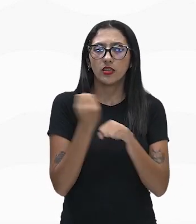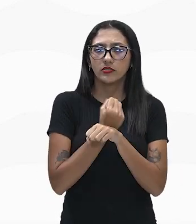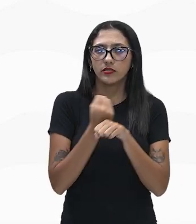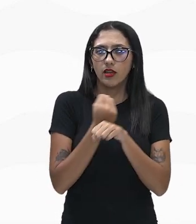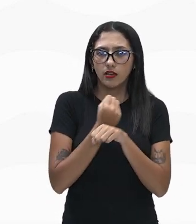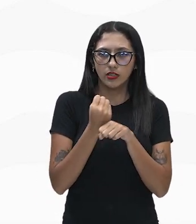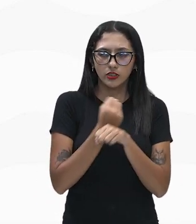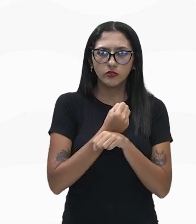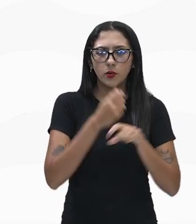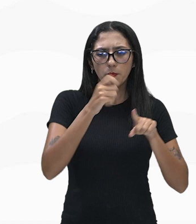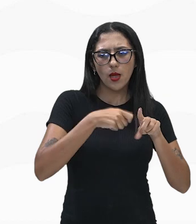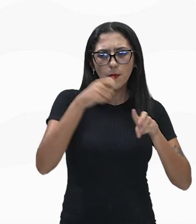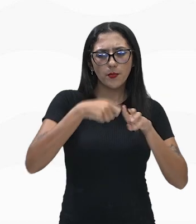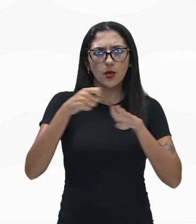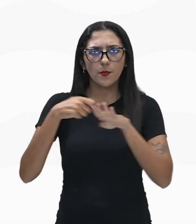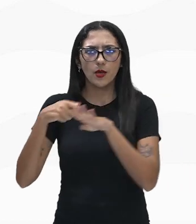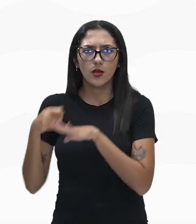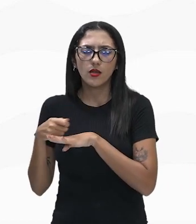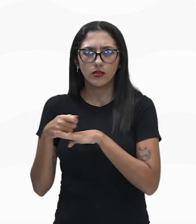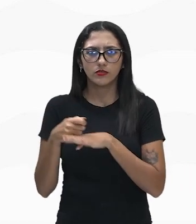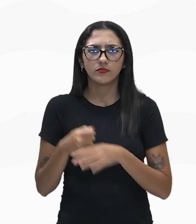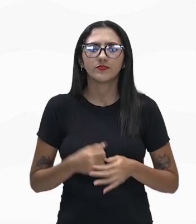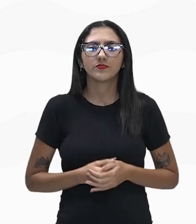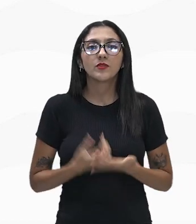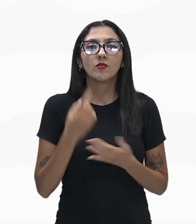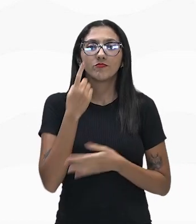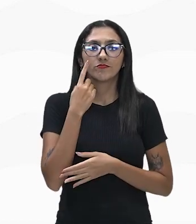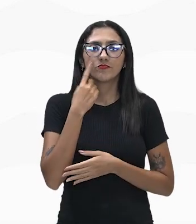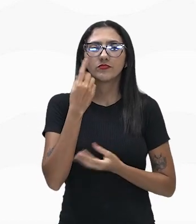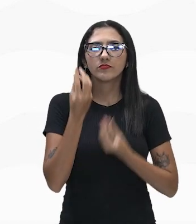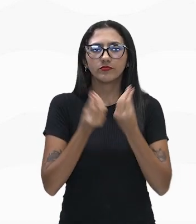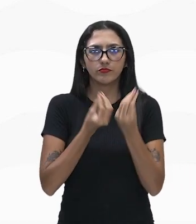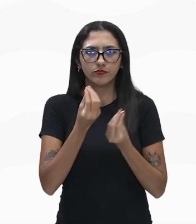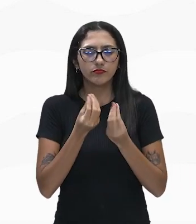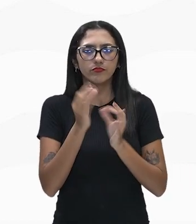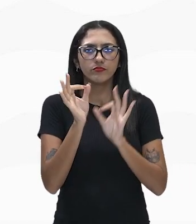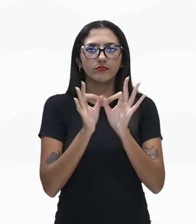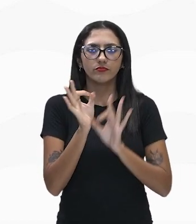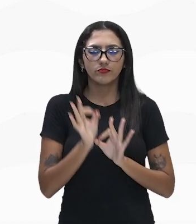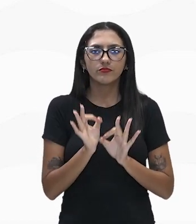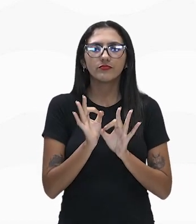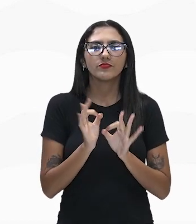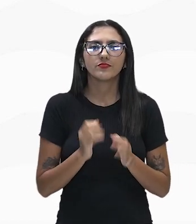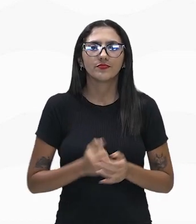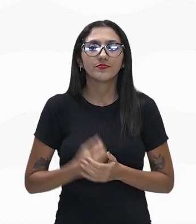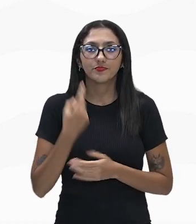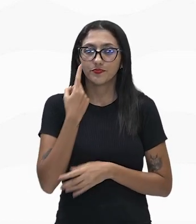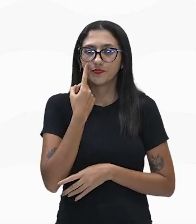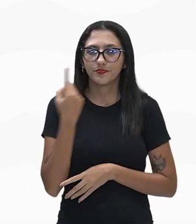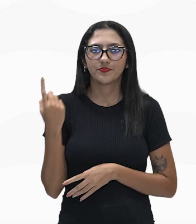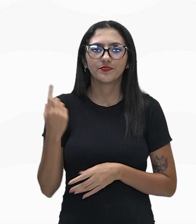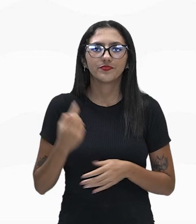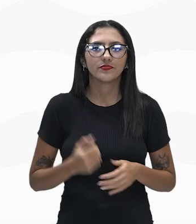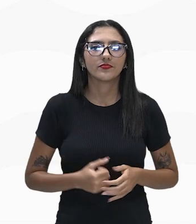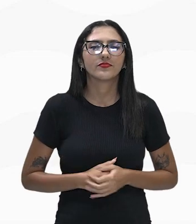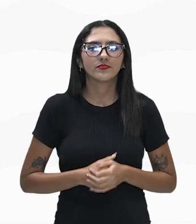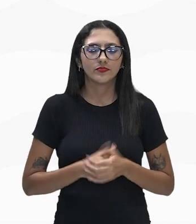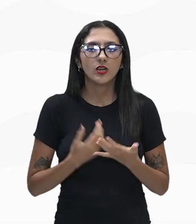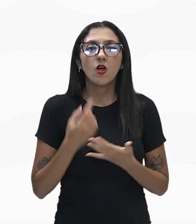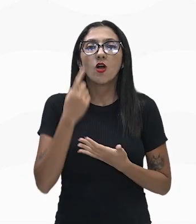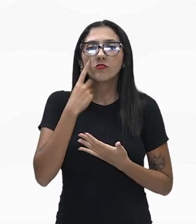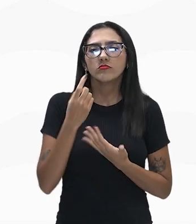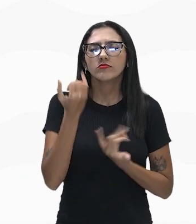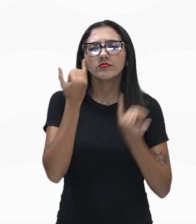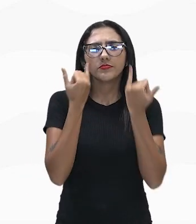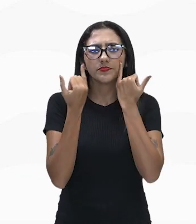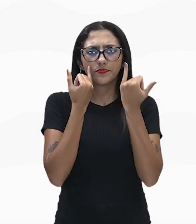quantia mensalmente, tá? Bora ver como é que ficou então o resultado? Olha só. Então, com esses valores,